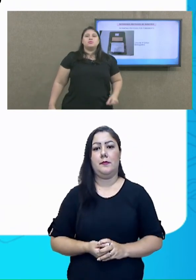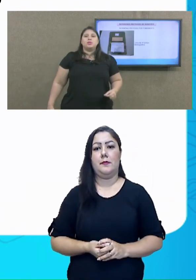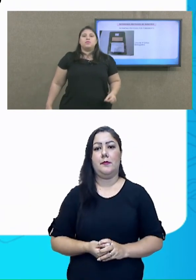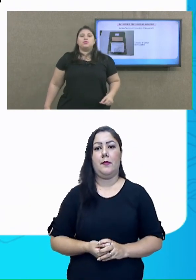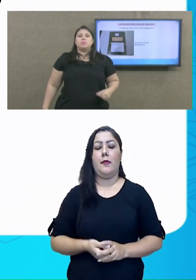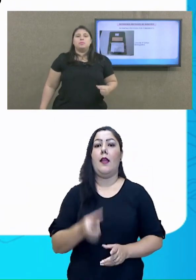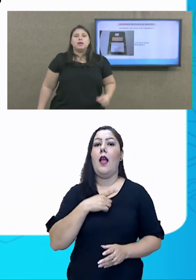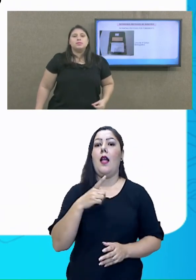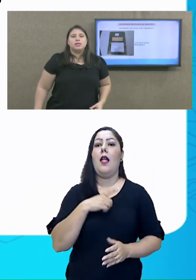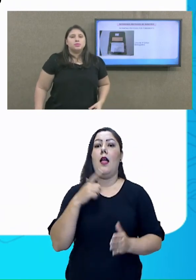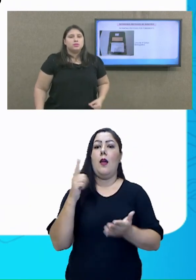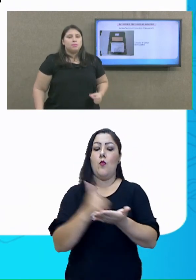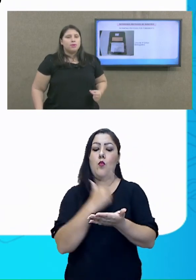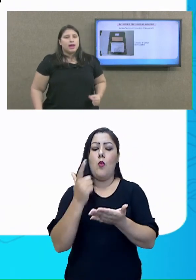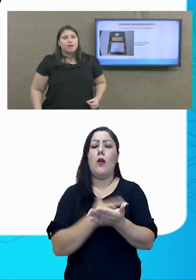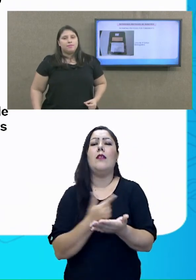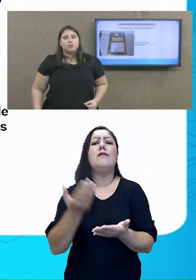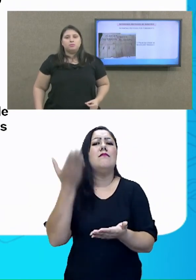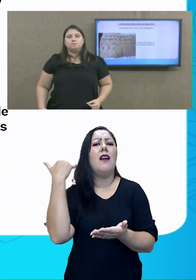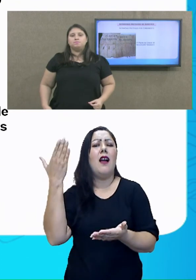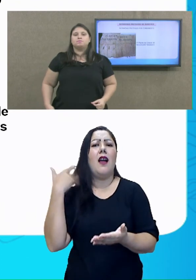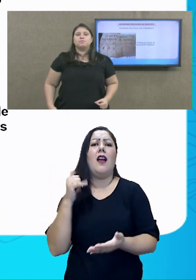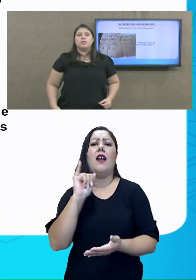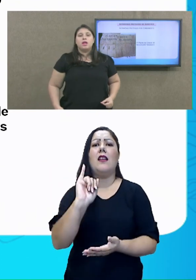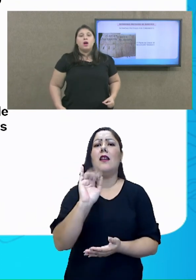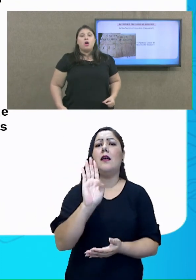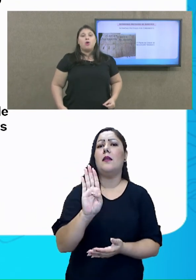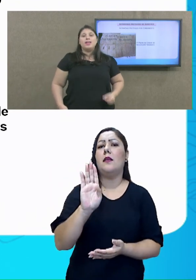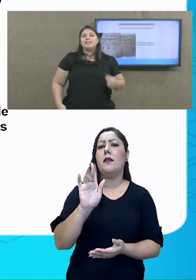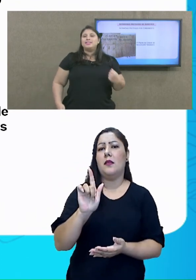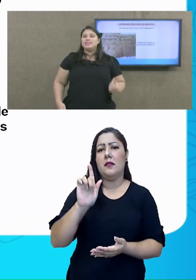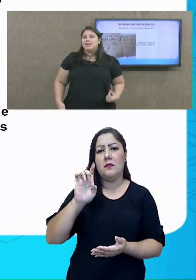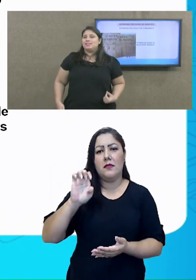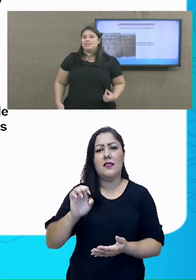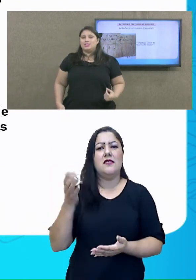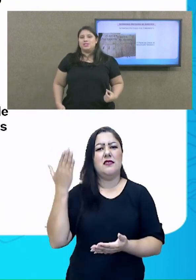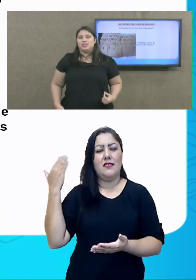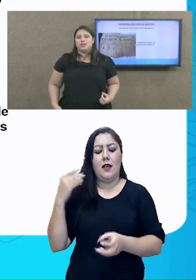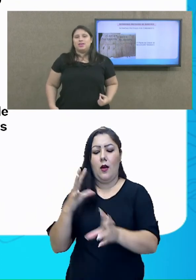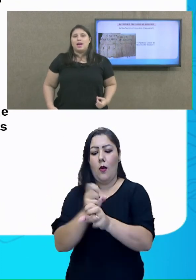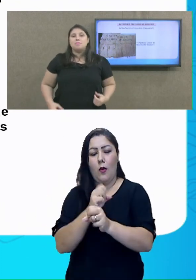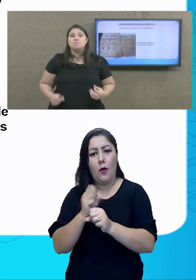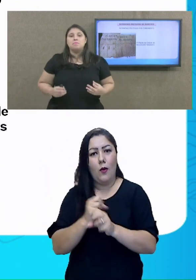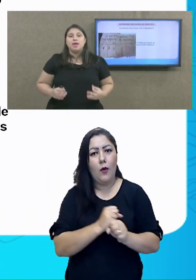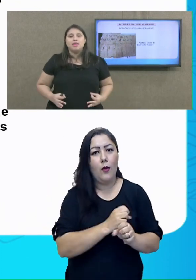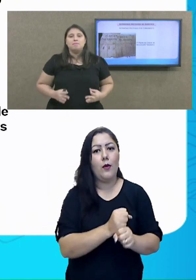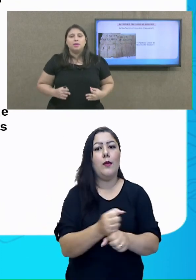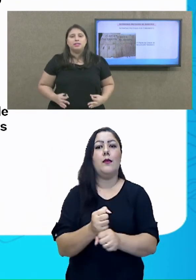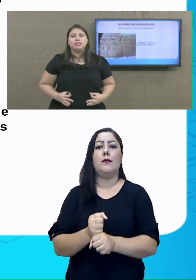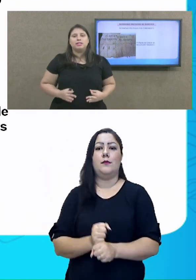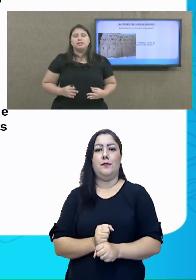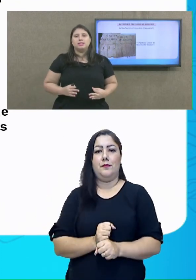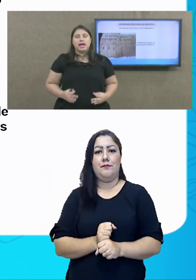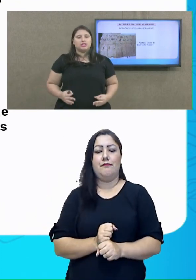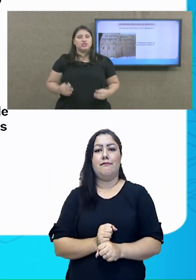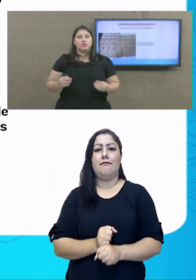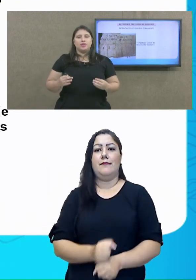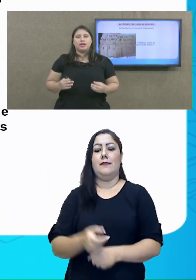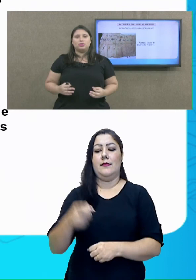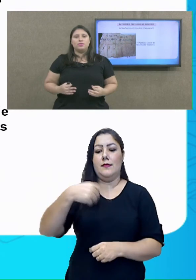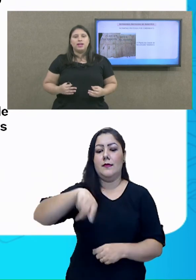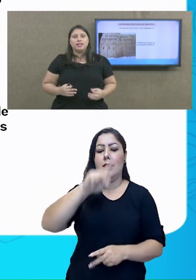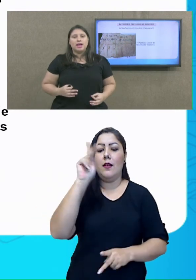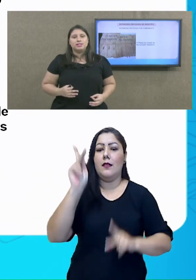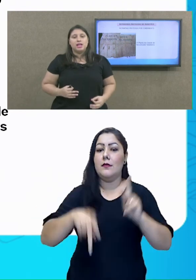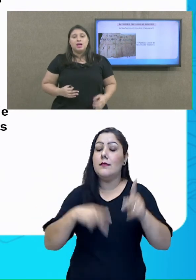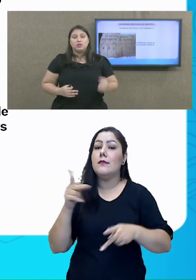Nós temos um livro do primeiro censo demográfico. Olha que interessante esse aqui, é a primeira planta da cidade de